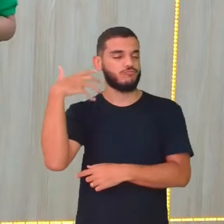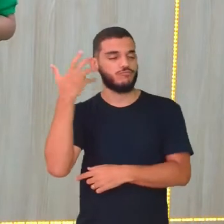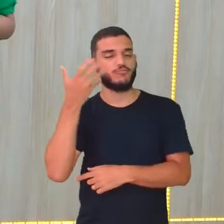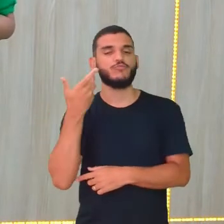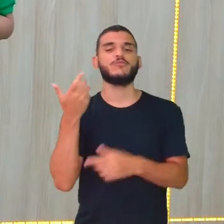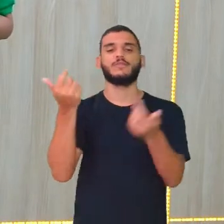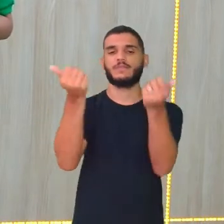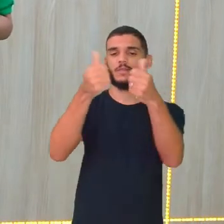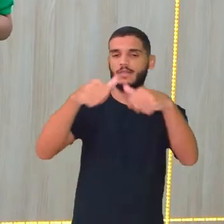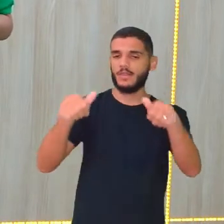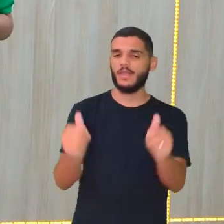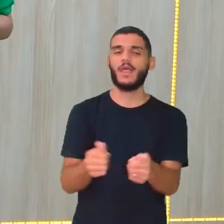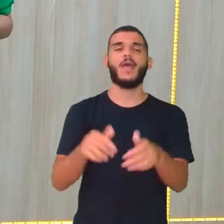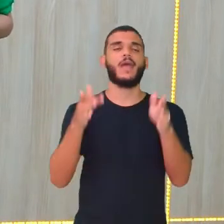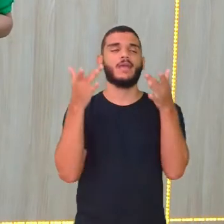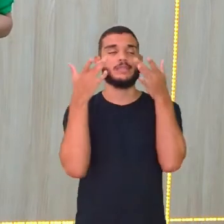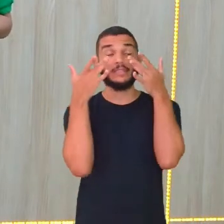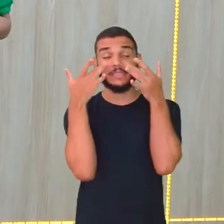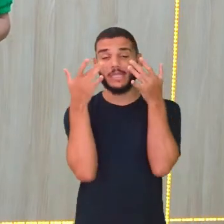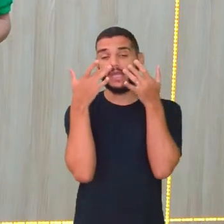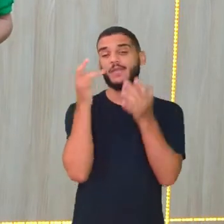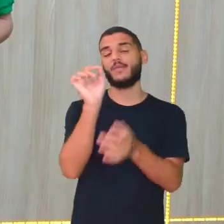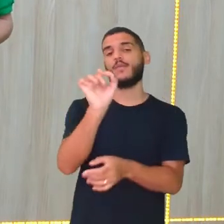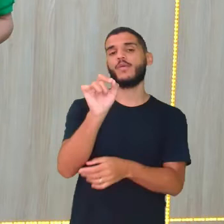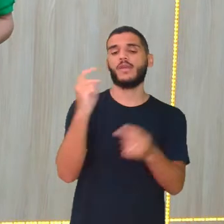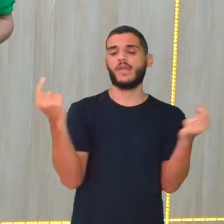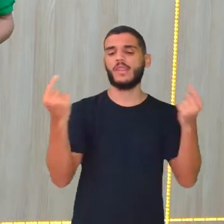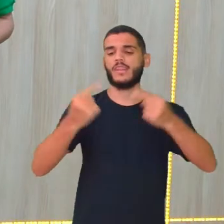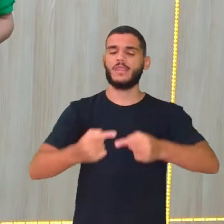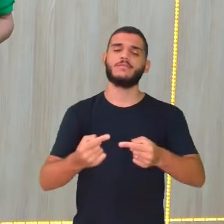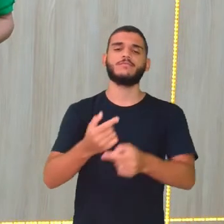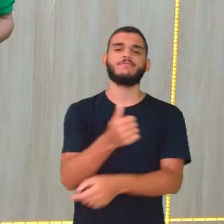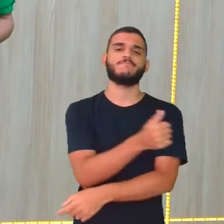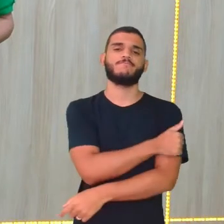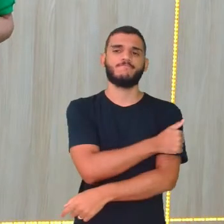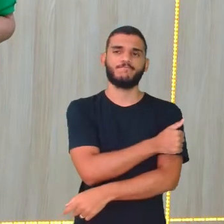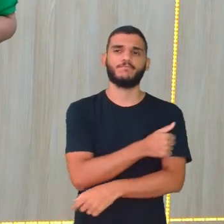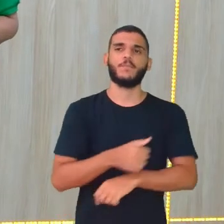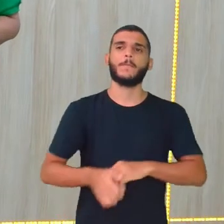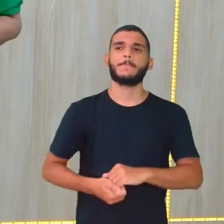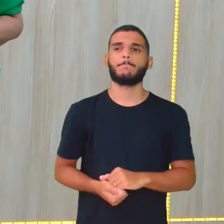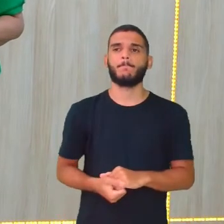das artes cênicas, esse desafio para esse estudante.